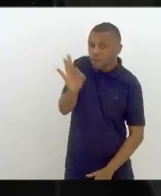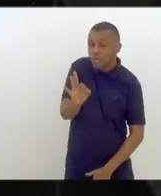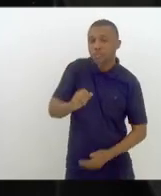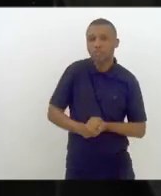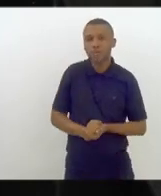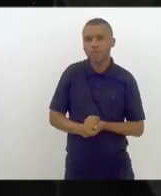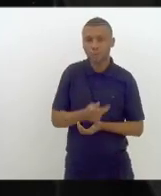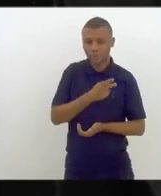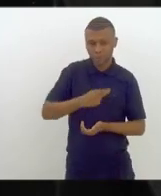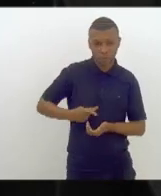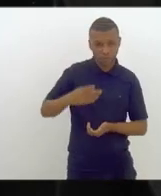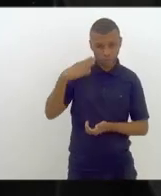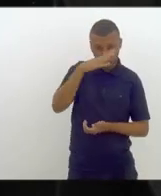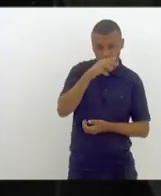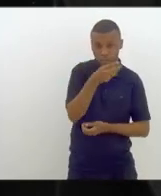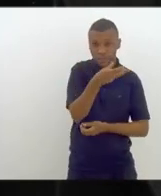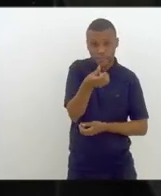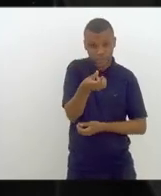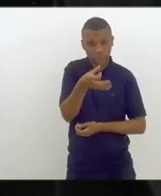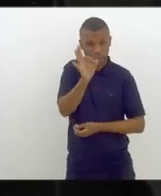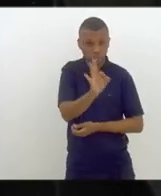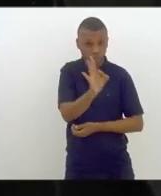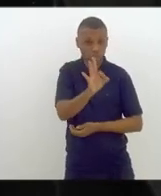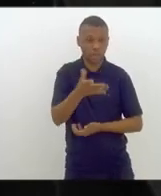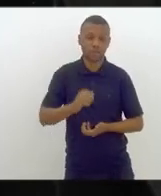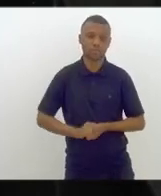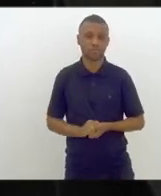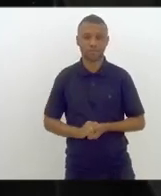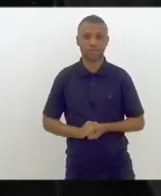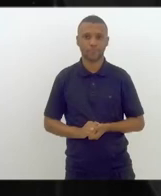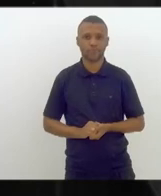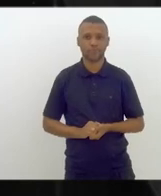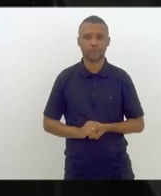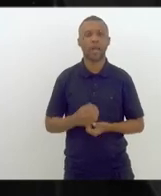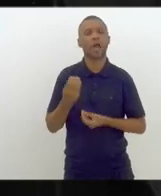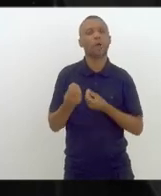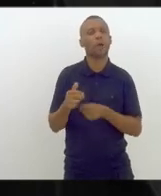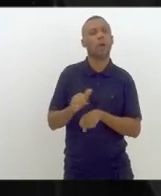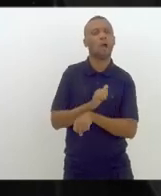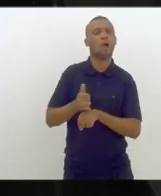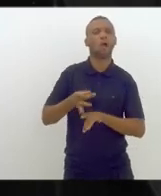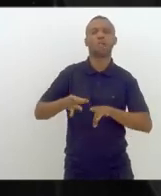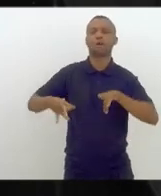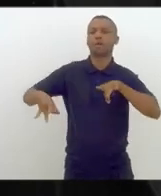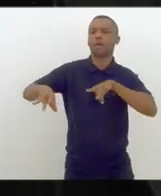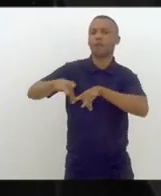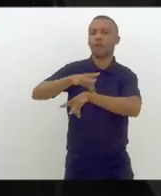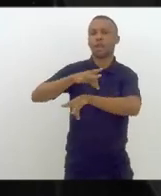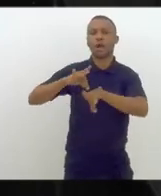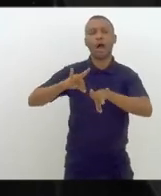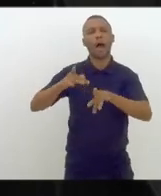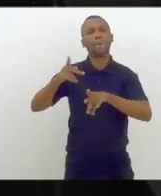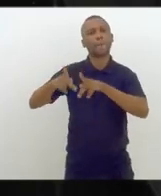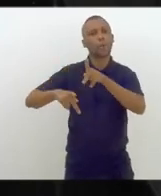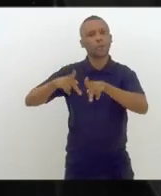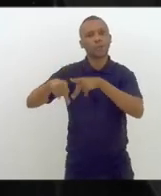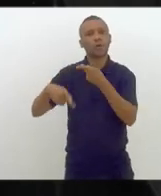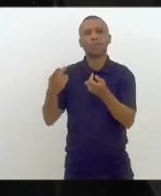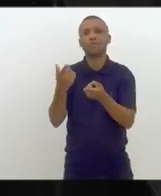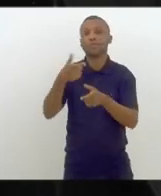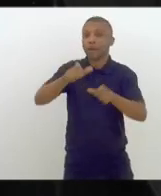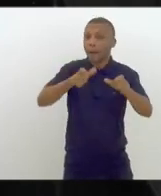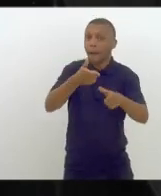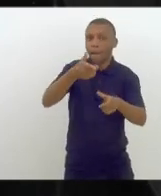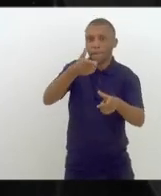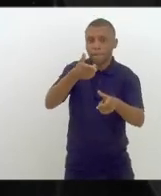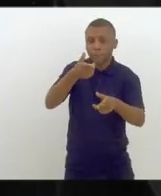o presidente Bolsonaro com 36%. Quer dizer, é a forma que eles têm de manipular a população, de fazer com que as pessoas